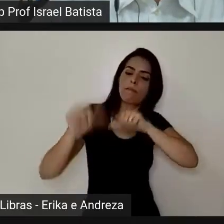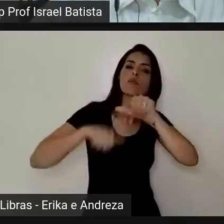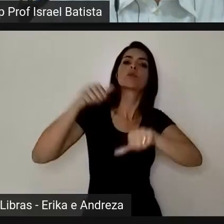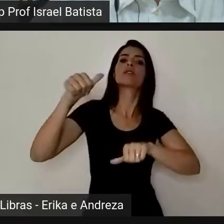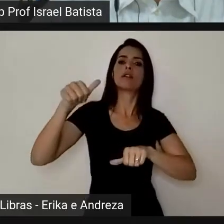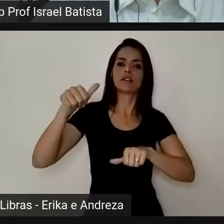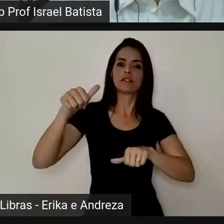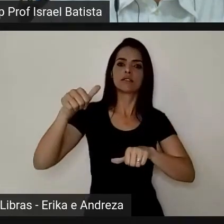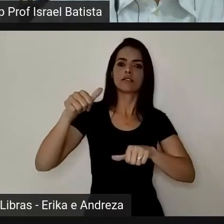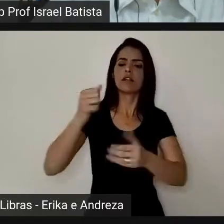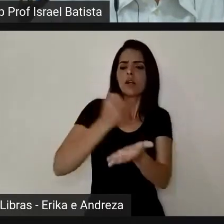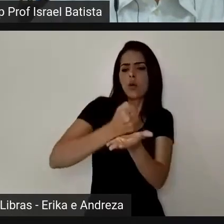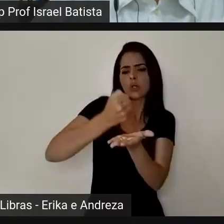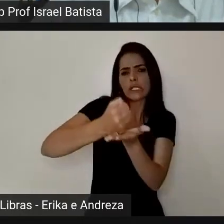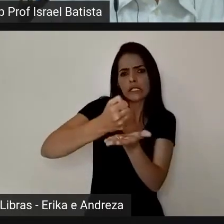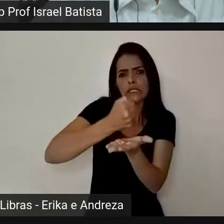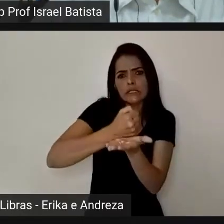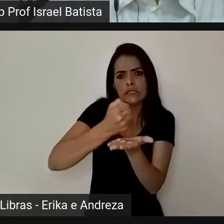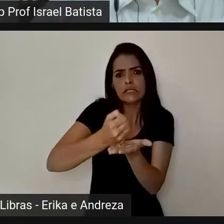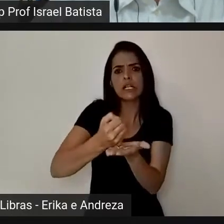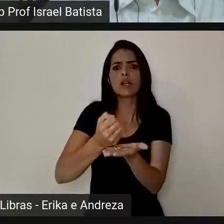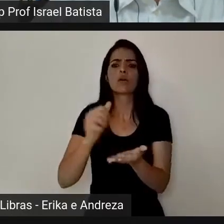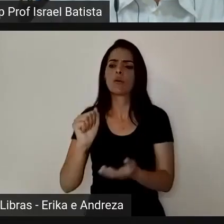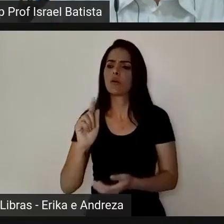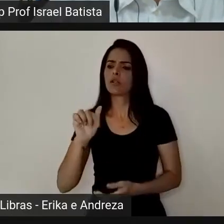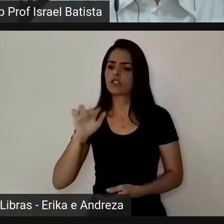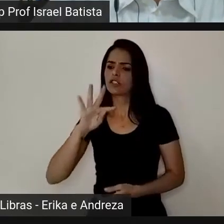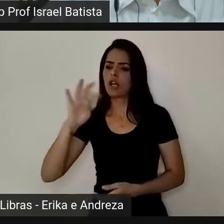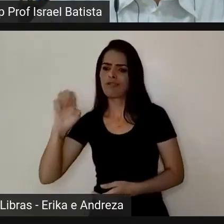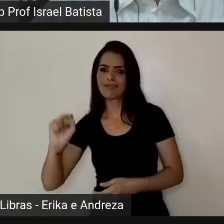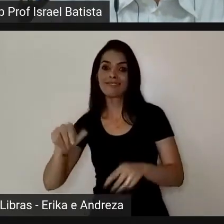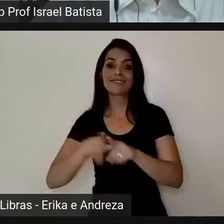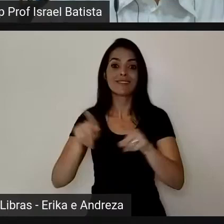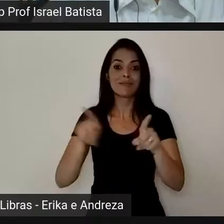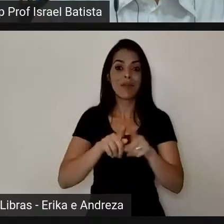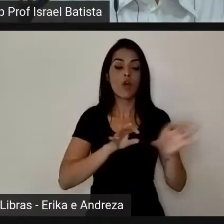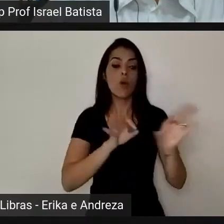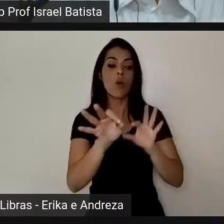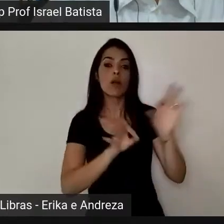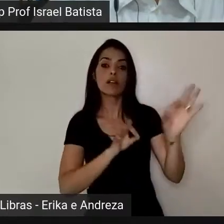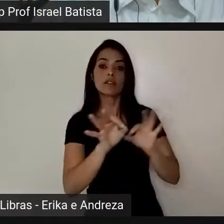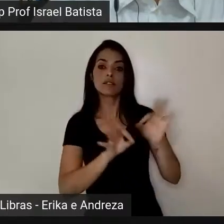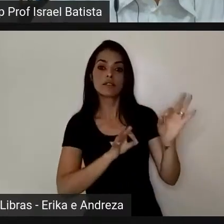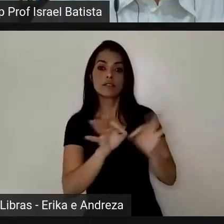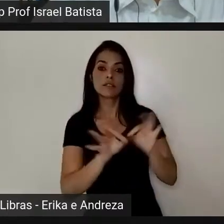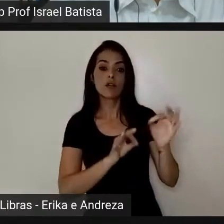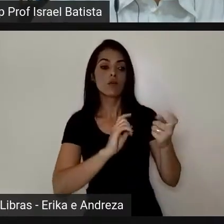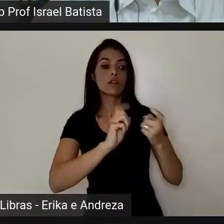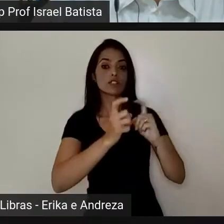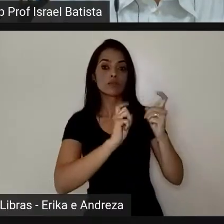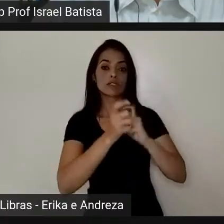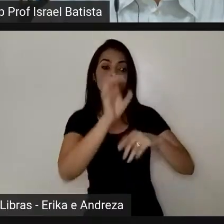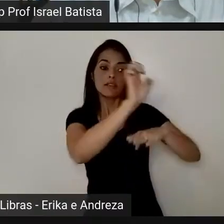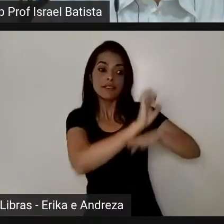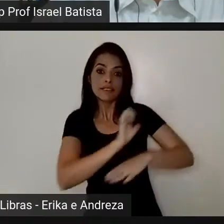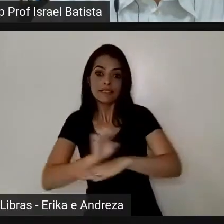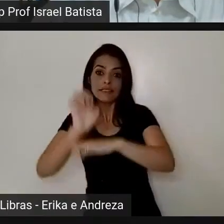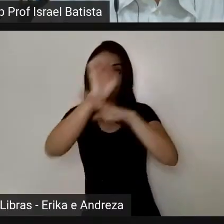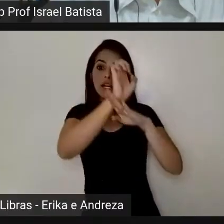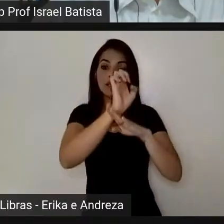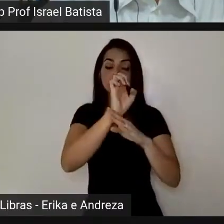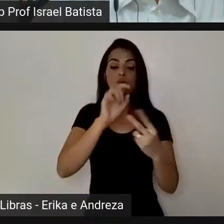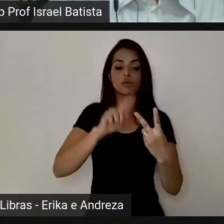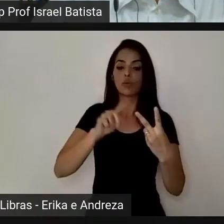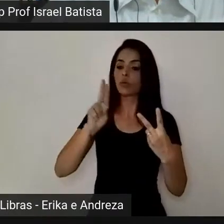nas contratações dos agentes públicos, na organização da administração direta e indireta dos estados, da União, do